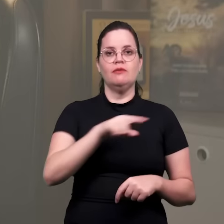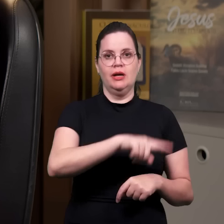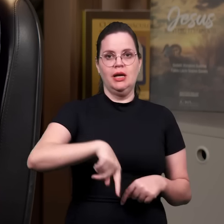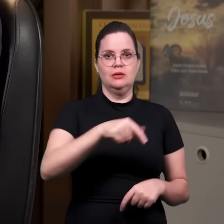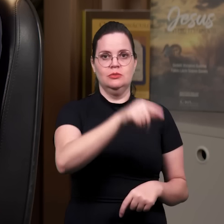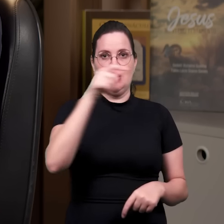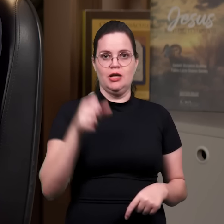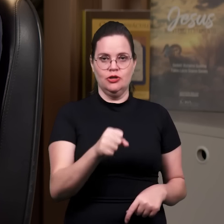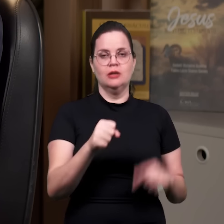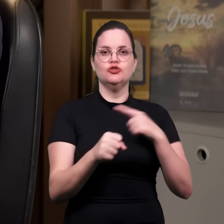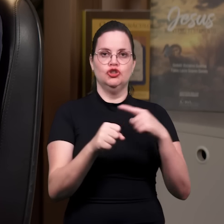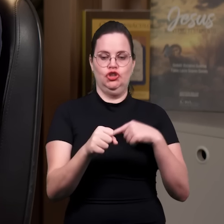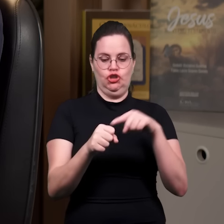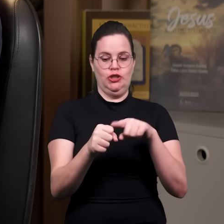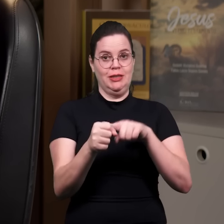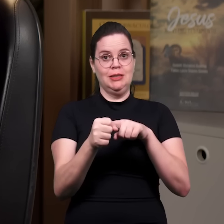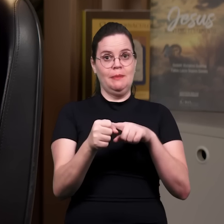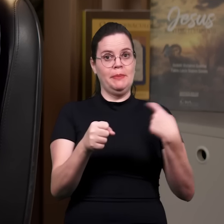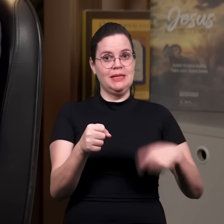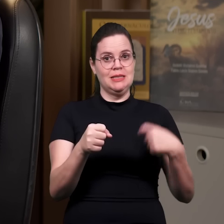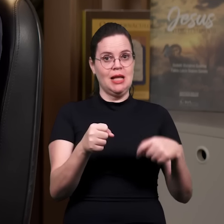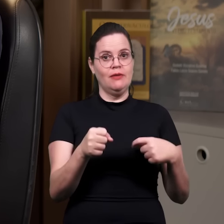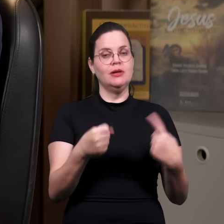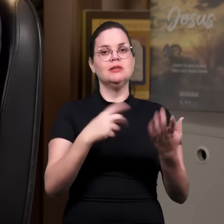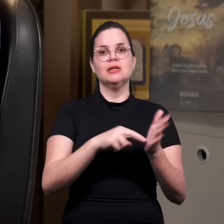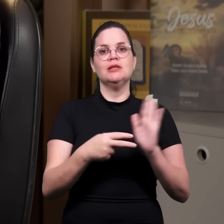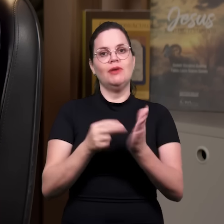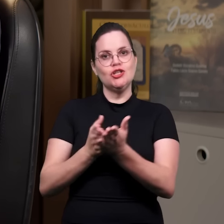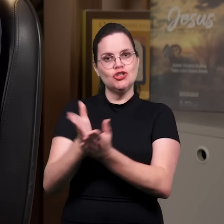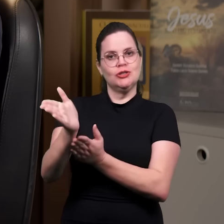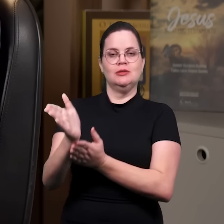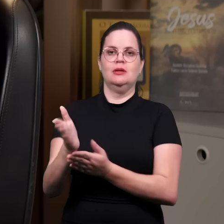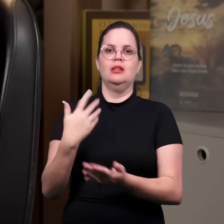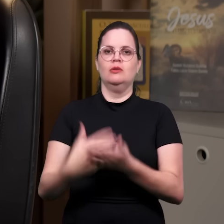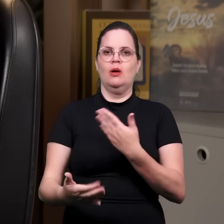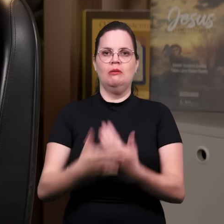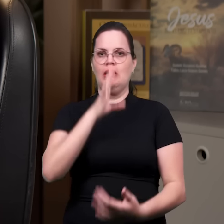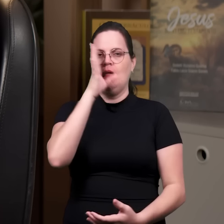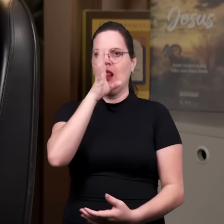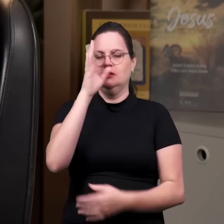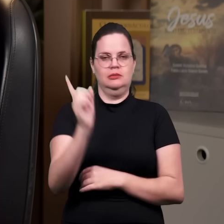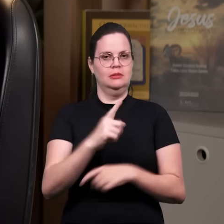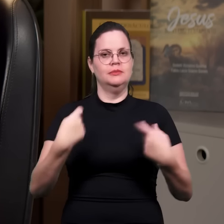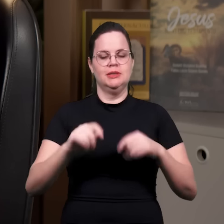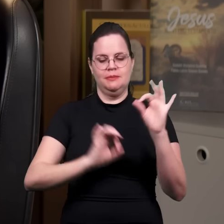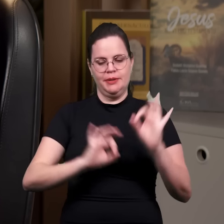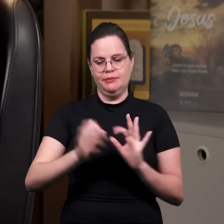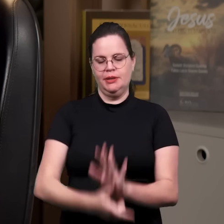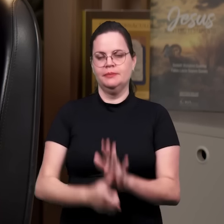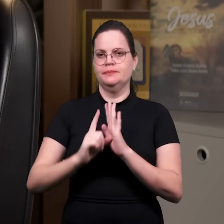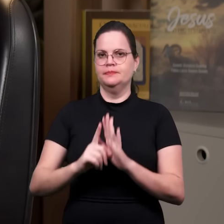Tinha que sair com a direção, né? Não podia sair de qualquer jeito. A igreja também, ela vive esse período se preparando para sair